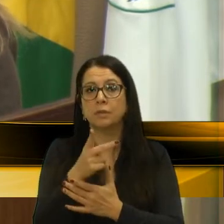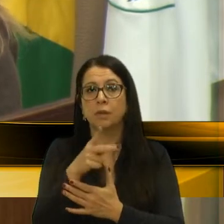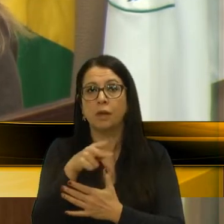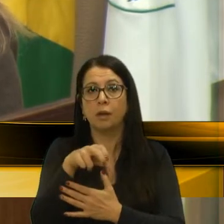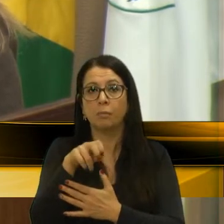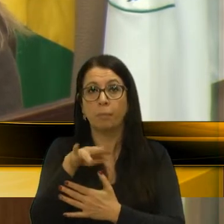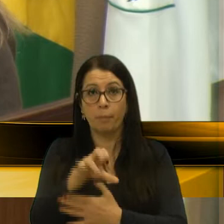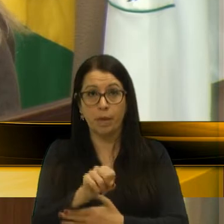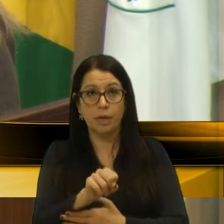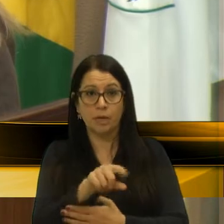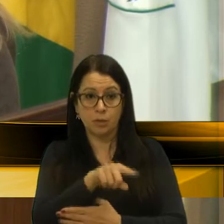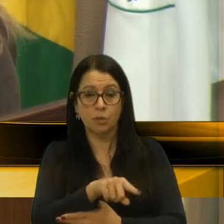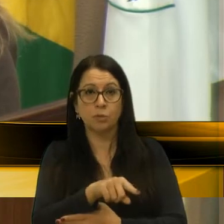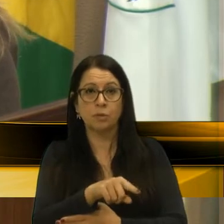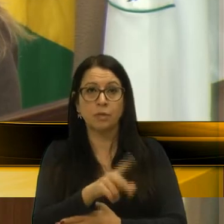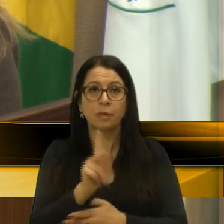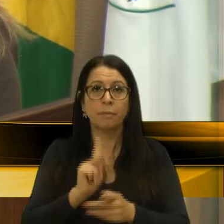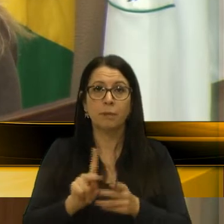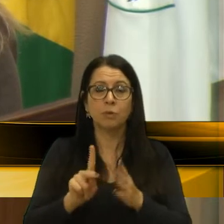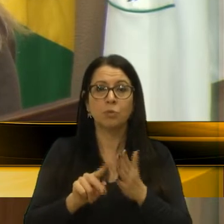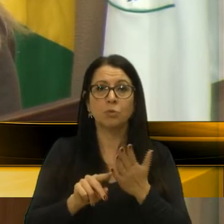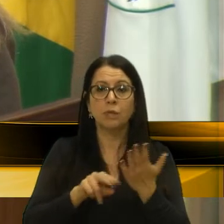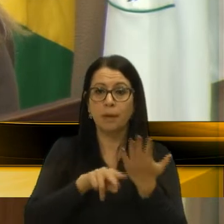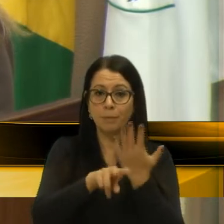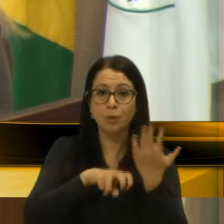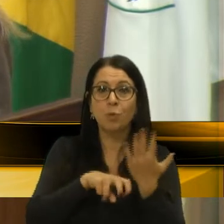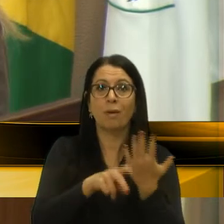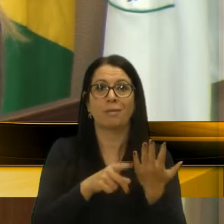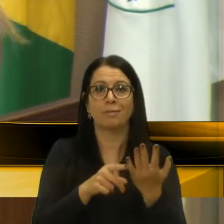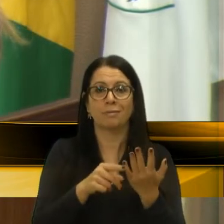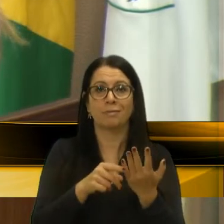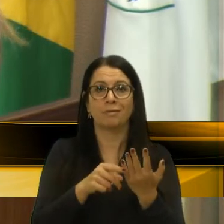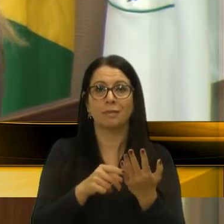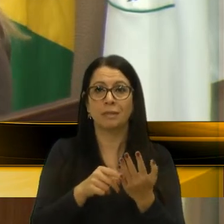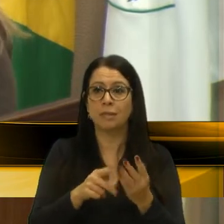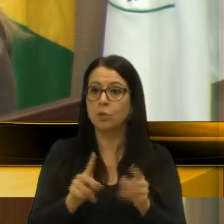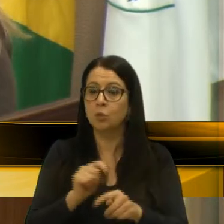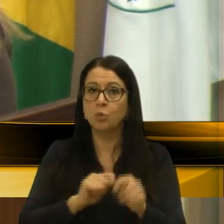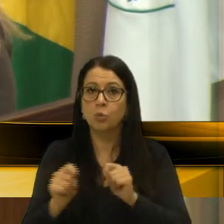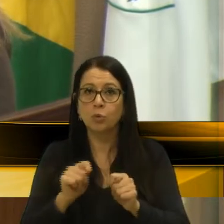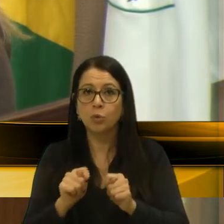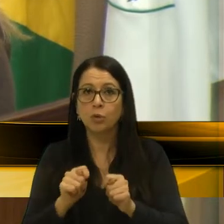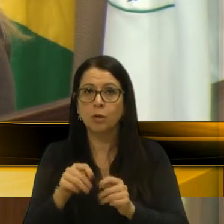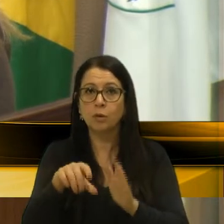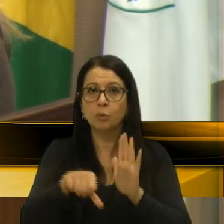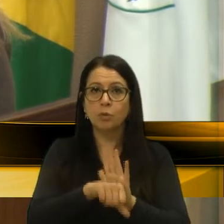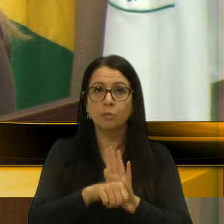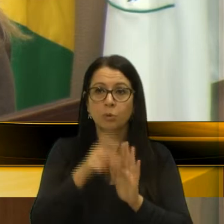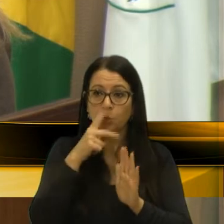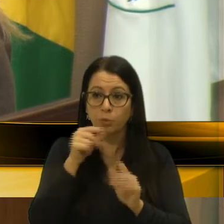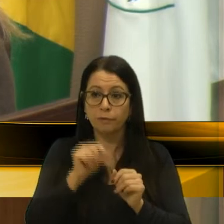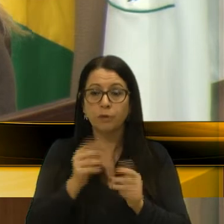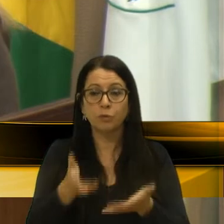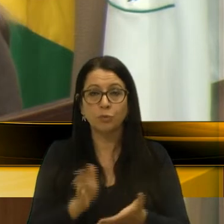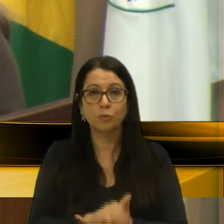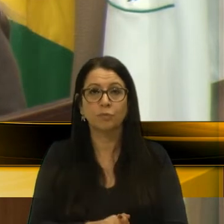para quem é psicopata e controla o crime como está controlando hoje.